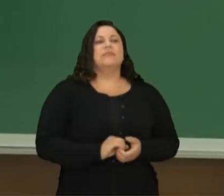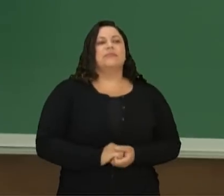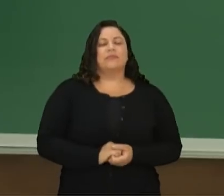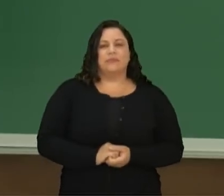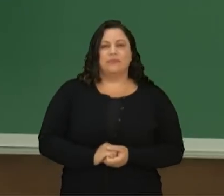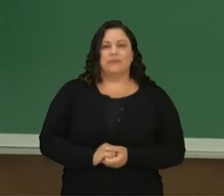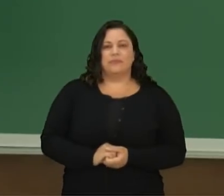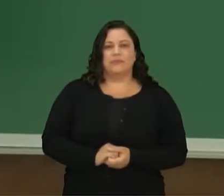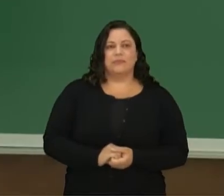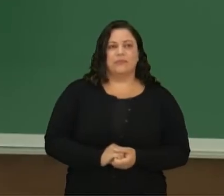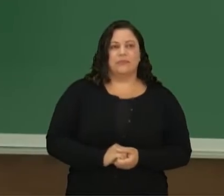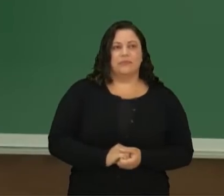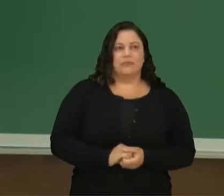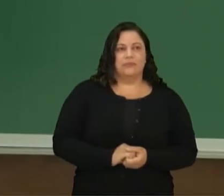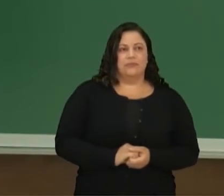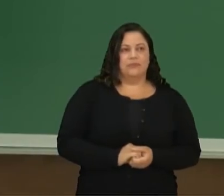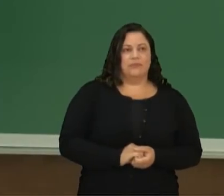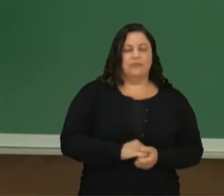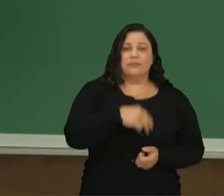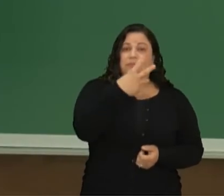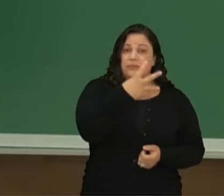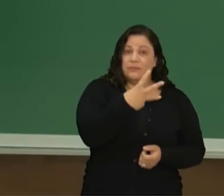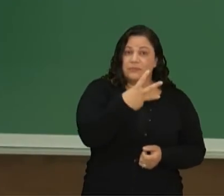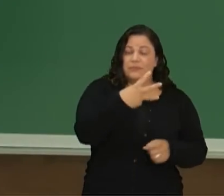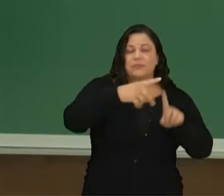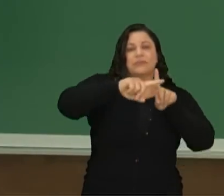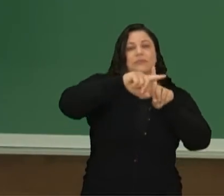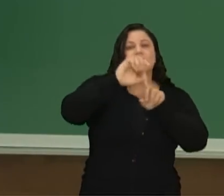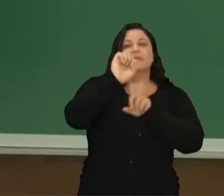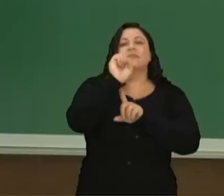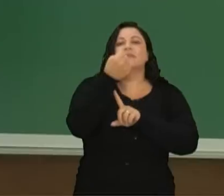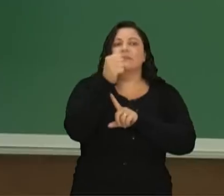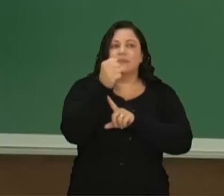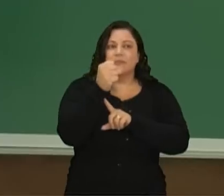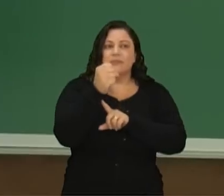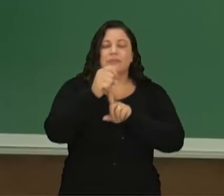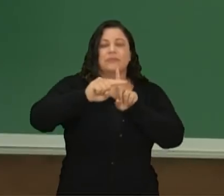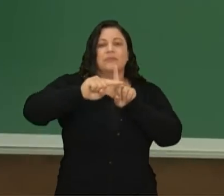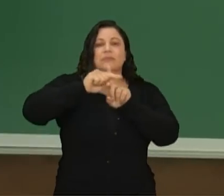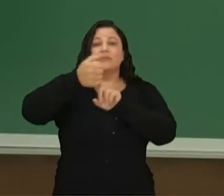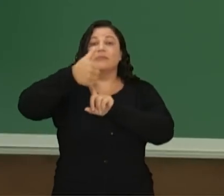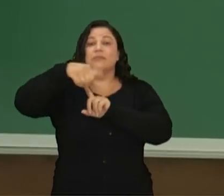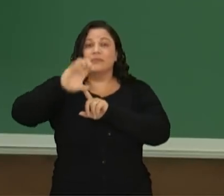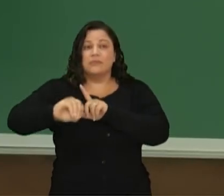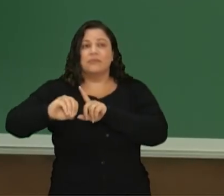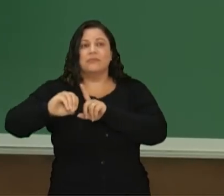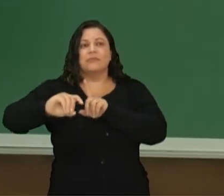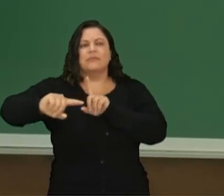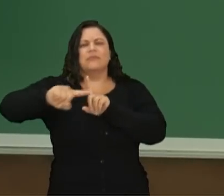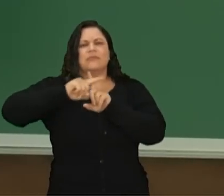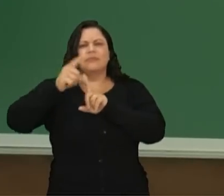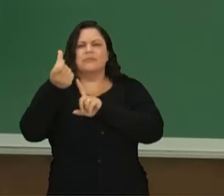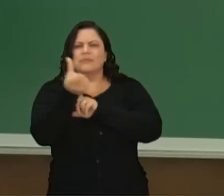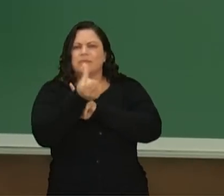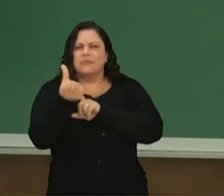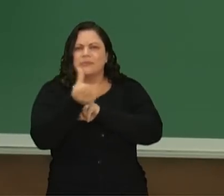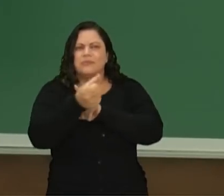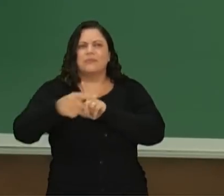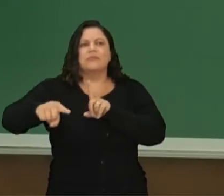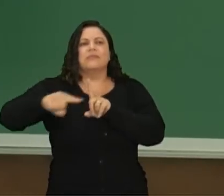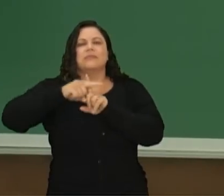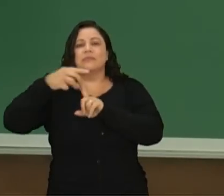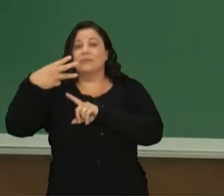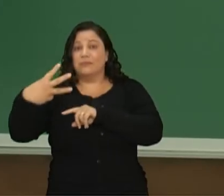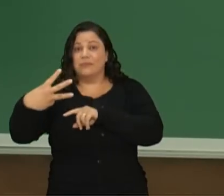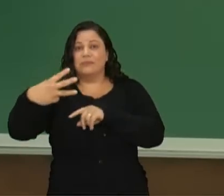vamos somá-los. Então, 3 mais 8, mais o 10, mais o 6 e mais